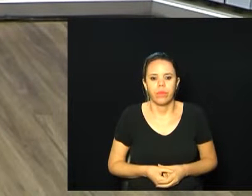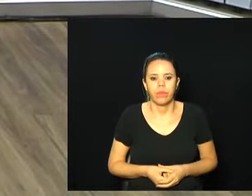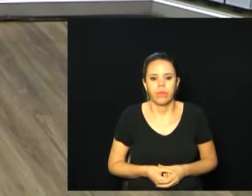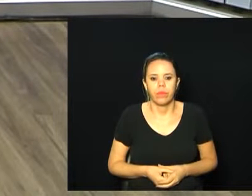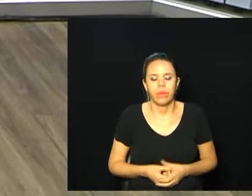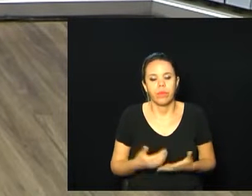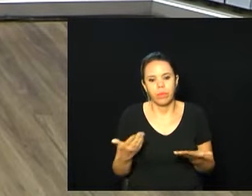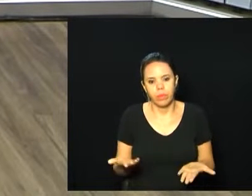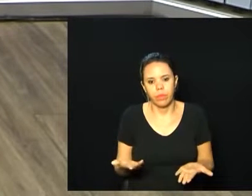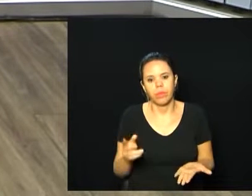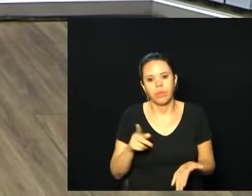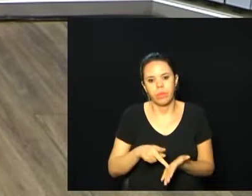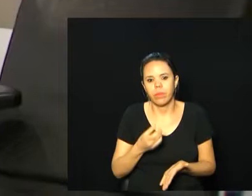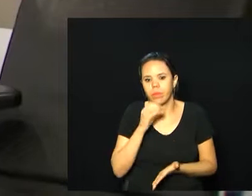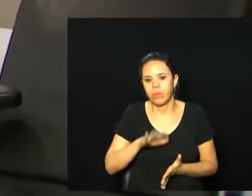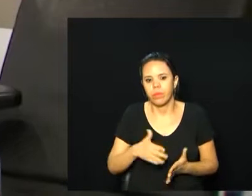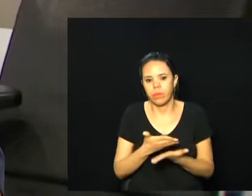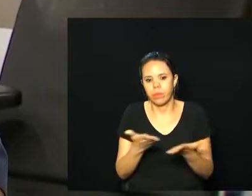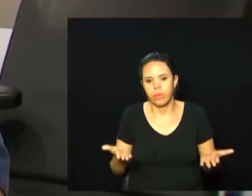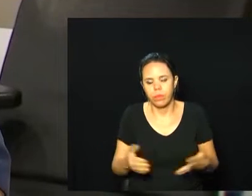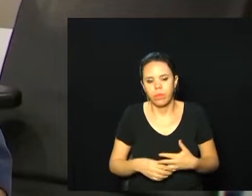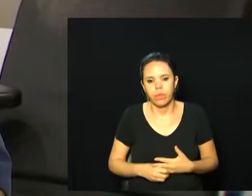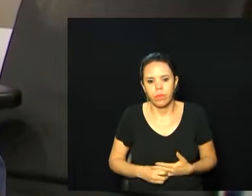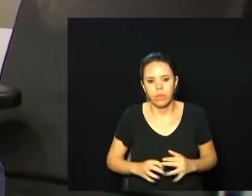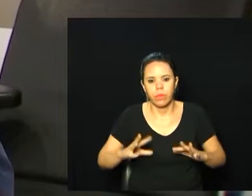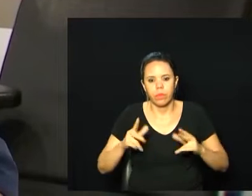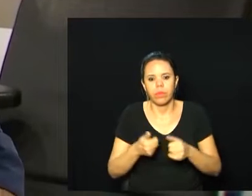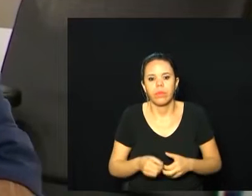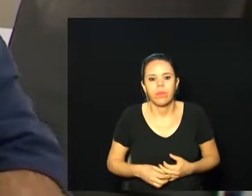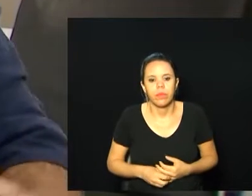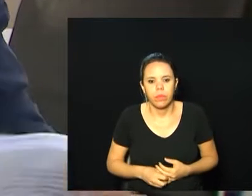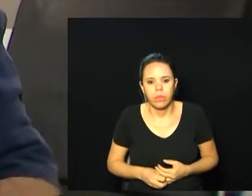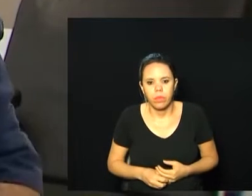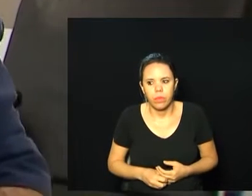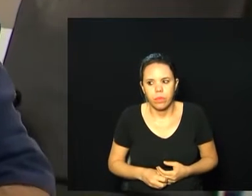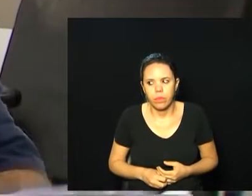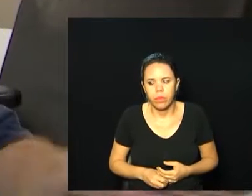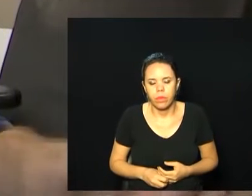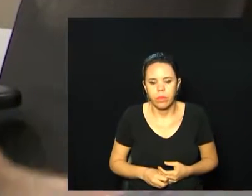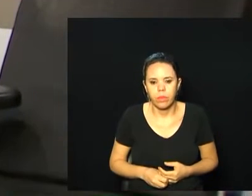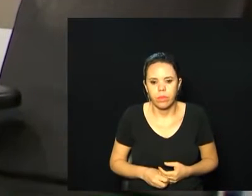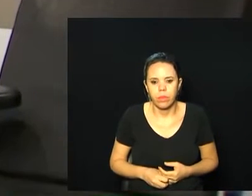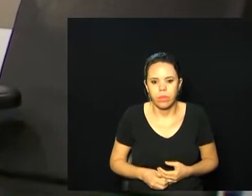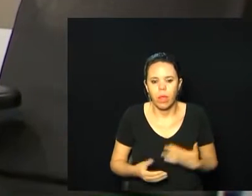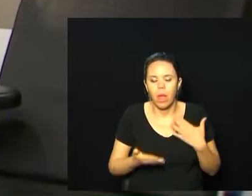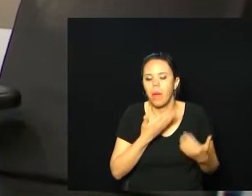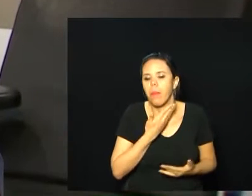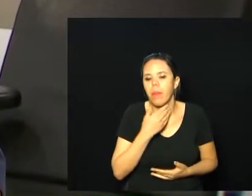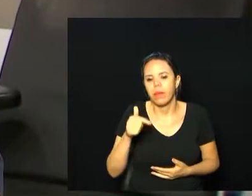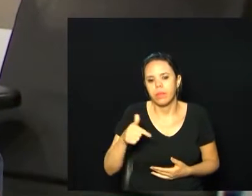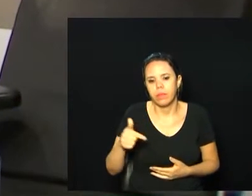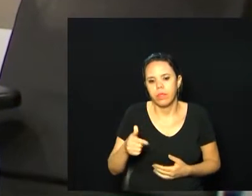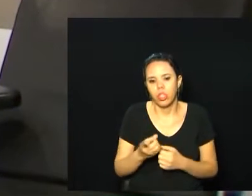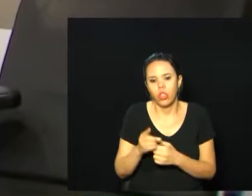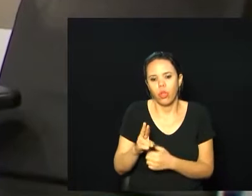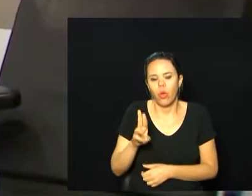Pois é, e como, Viviane? Boa tarde para você, boa tarde para todo mundo. Inclusive, eu estava batendo um papo com o